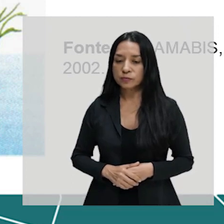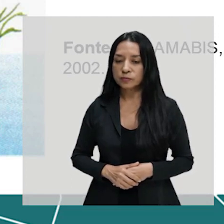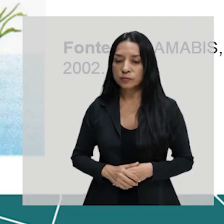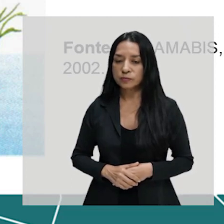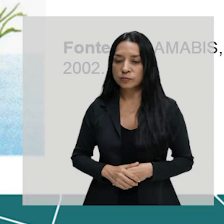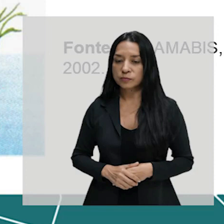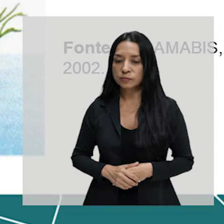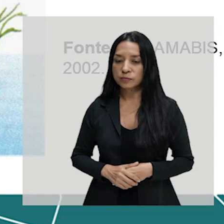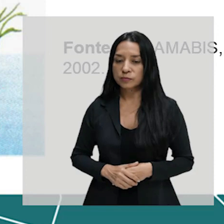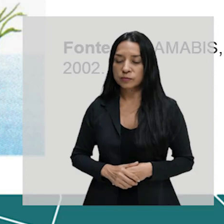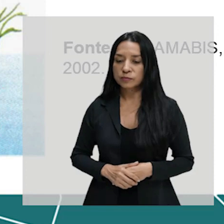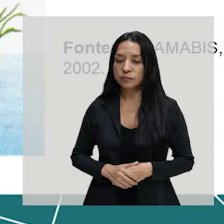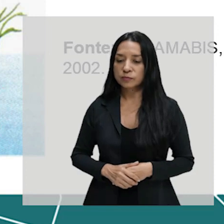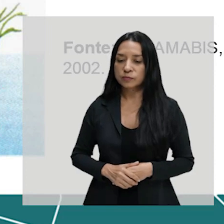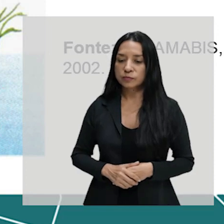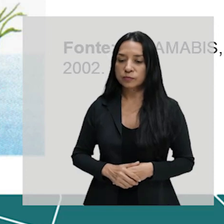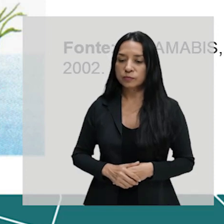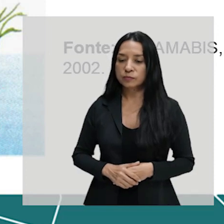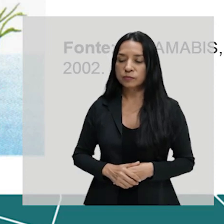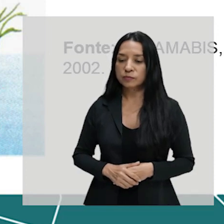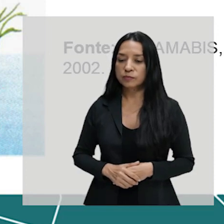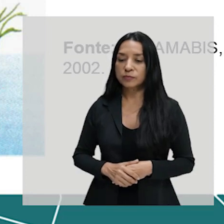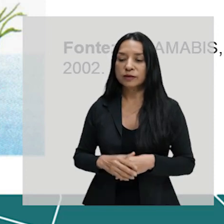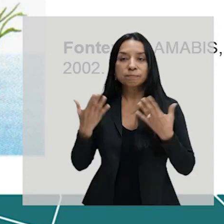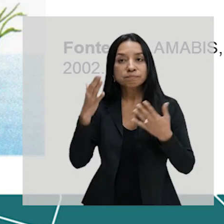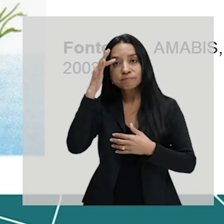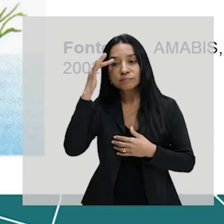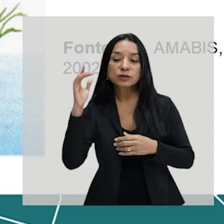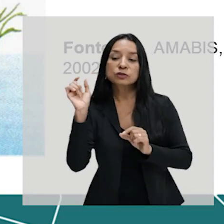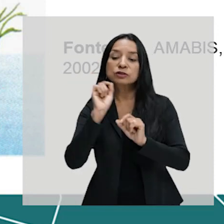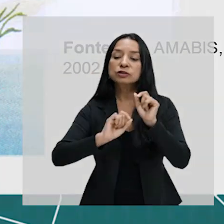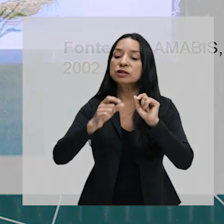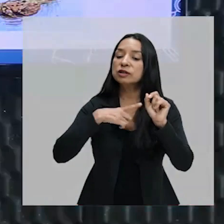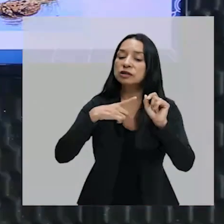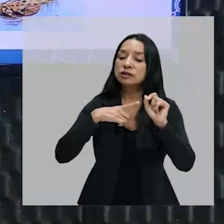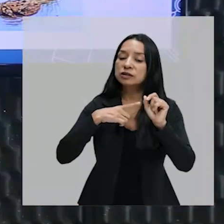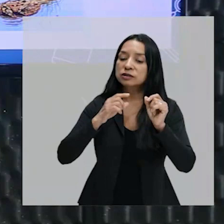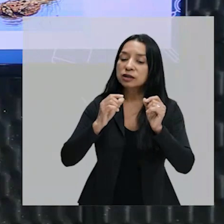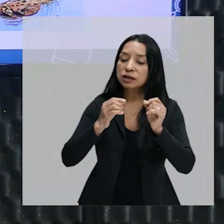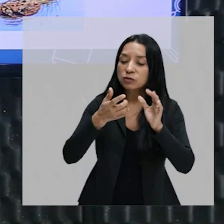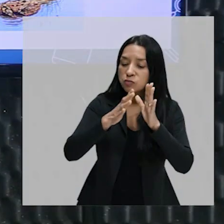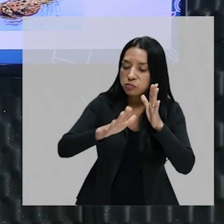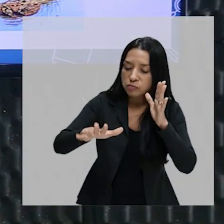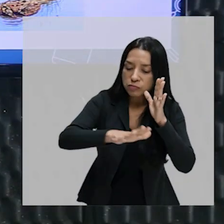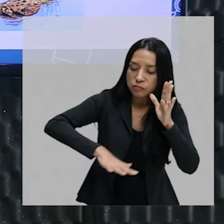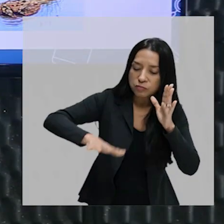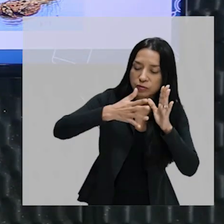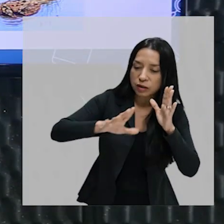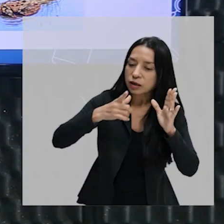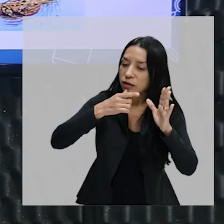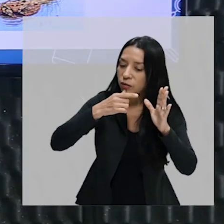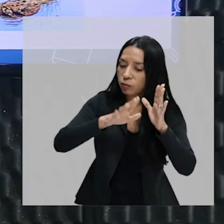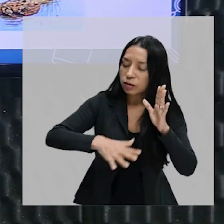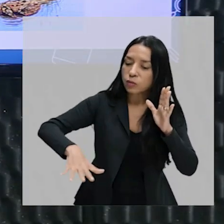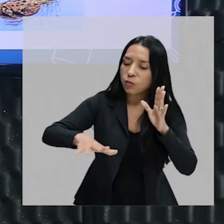espontânea ou abiogênese então imagine pessoal que você tem aqui uma lagoa né E nessa Lagoa tem